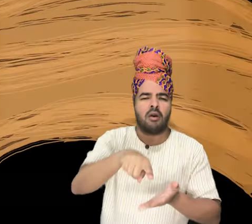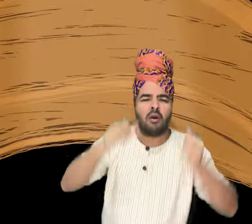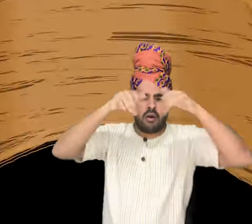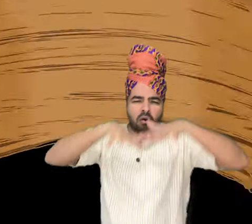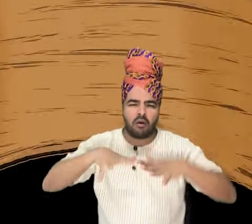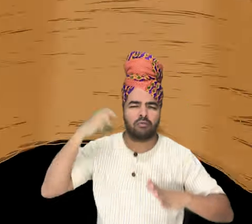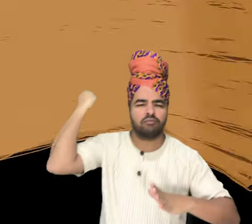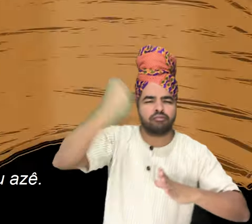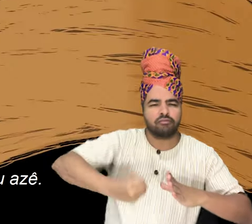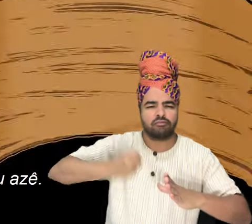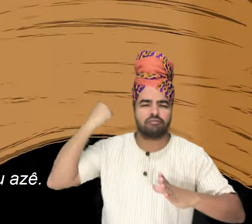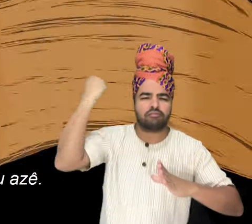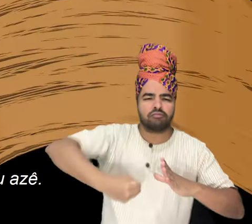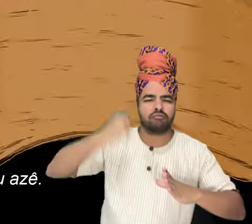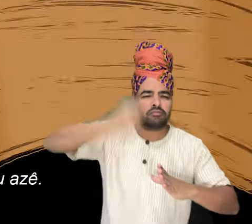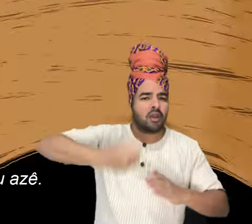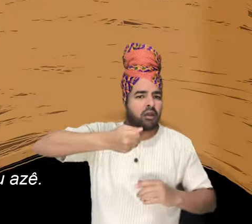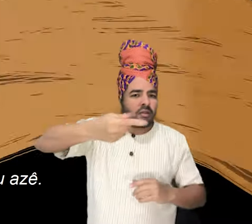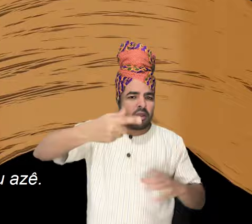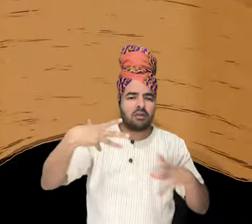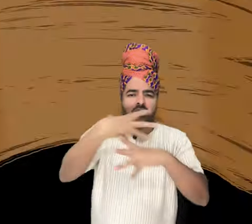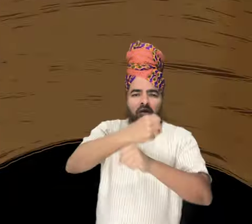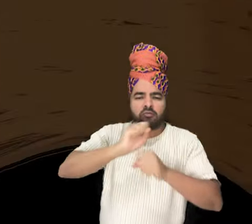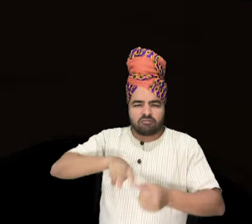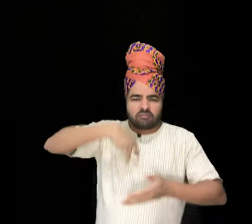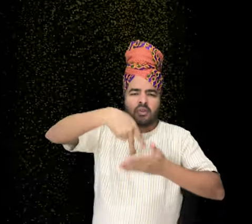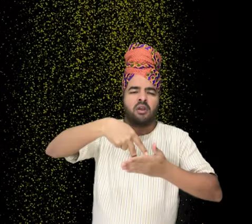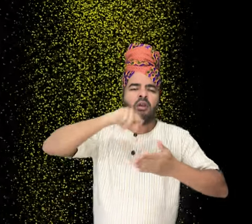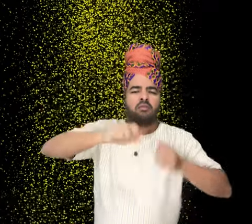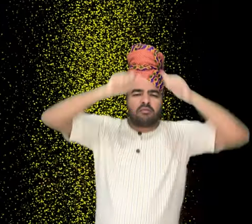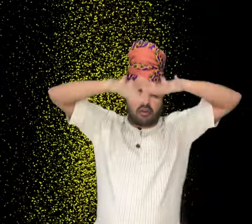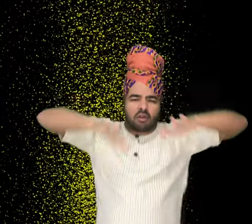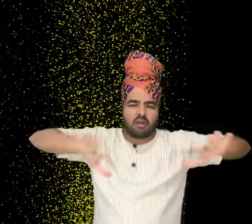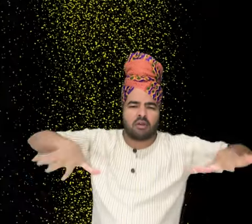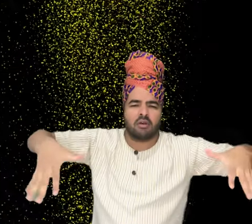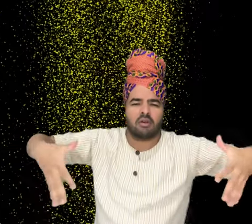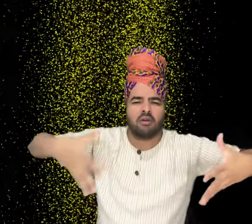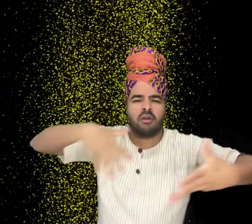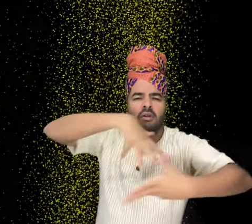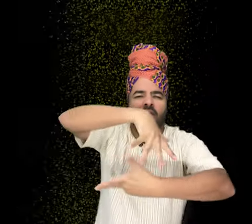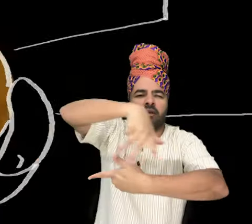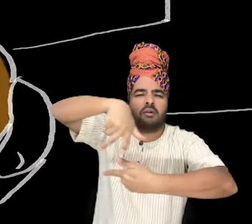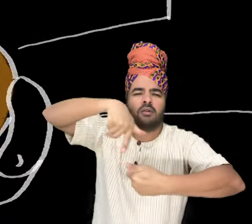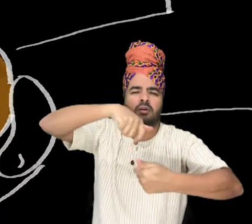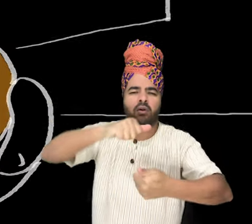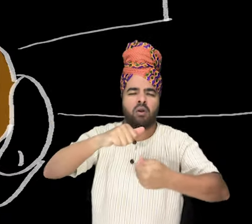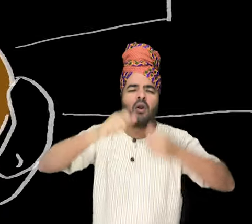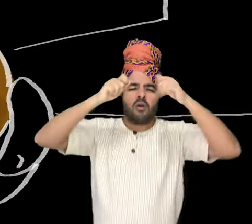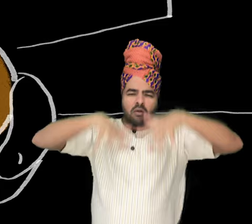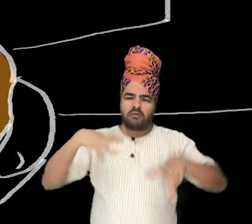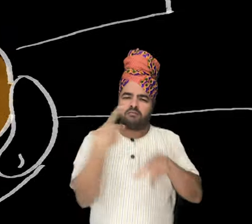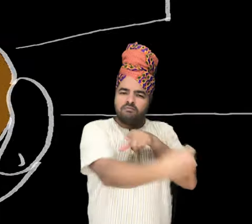terra levanta e cobre a humanidade com seu a z Omolú vencer aiko com